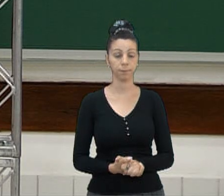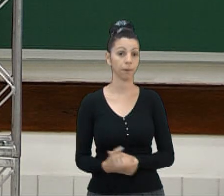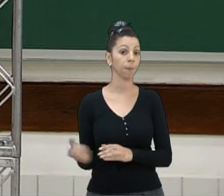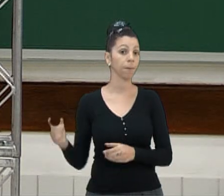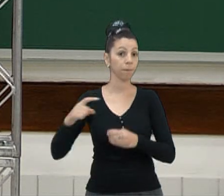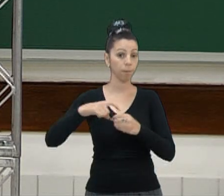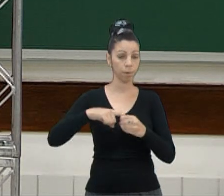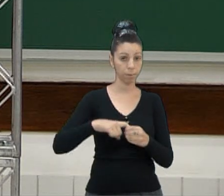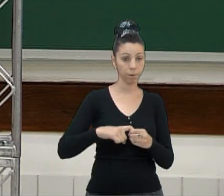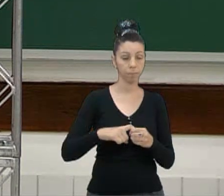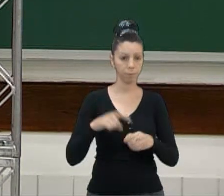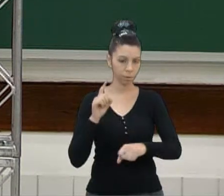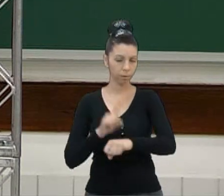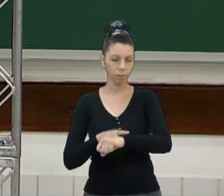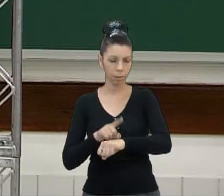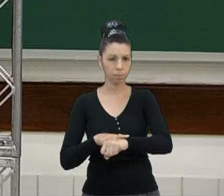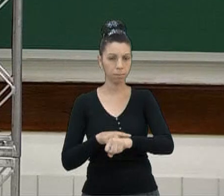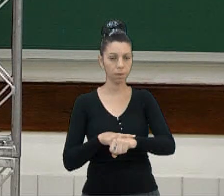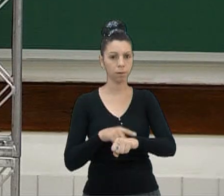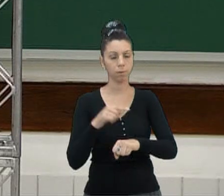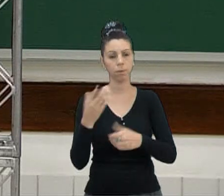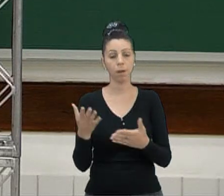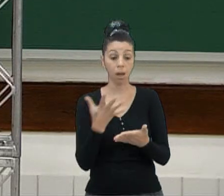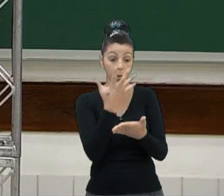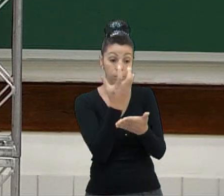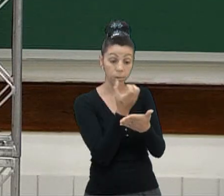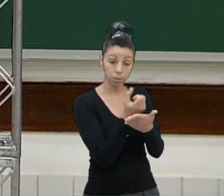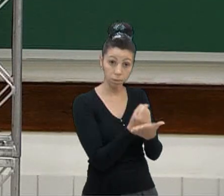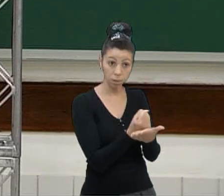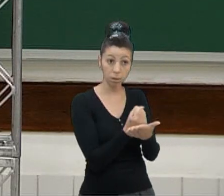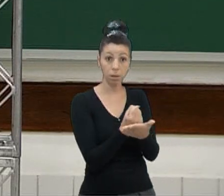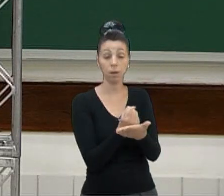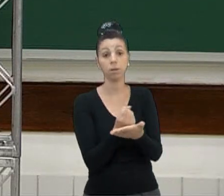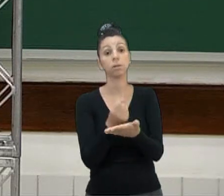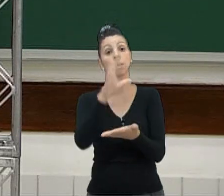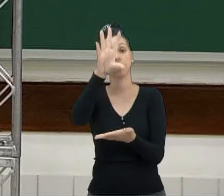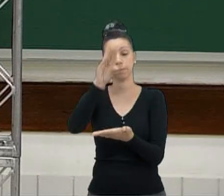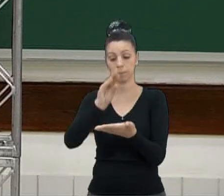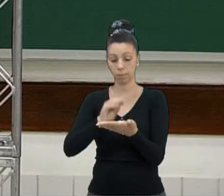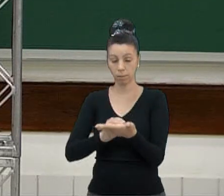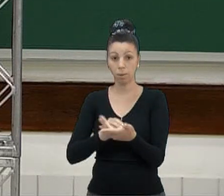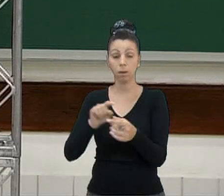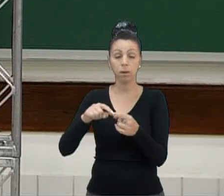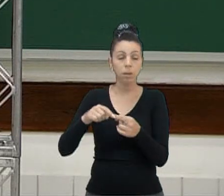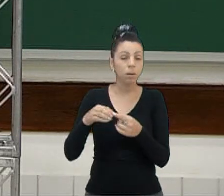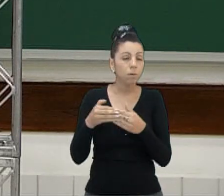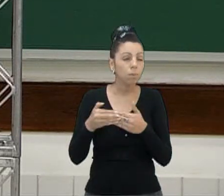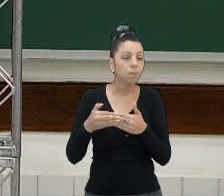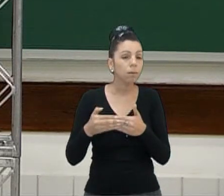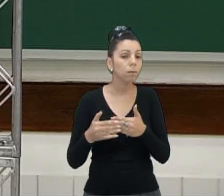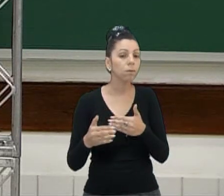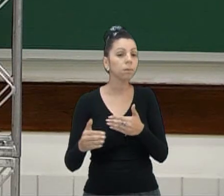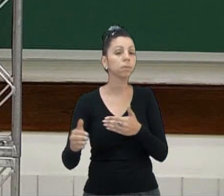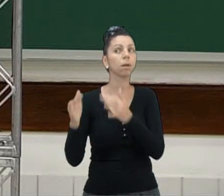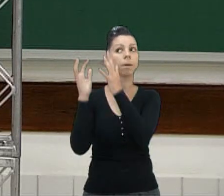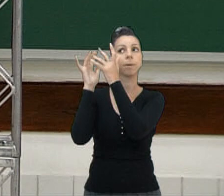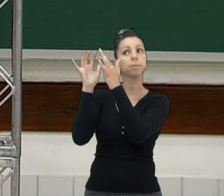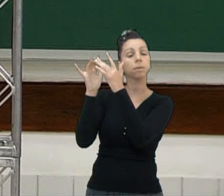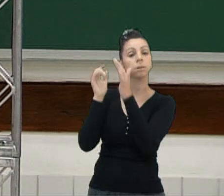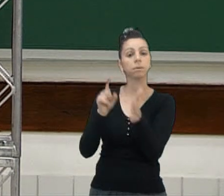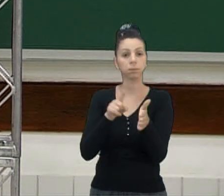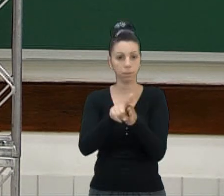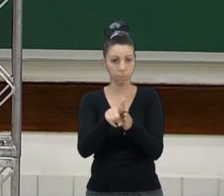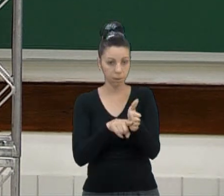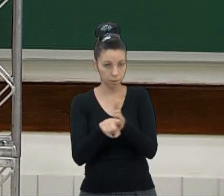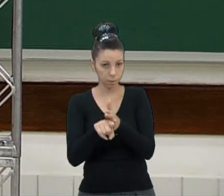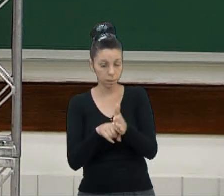Voltamos então, tiveram um tempinho para que vocês, na verdade, anotassem ali o enunciado e começassem a pensar na pesquisa que vocês vão